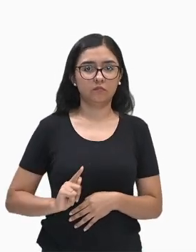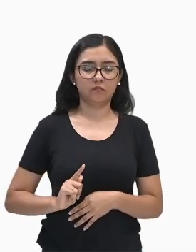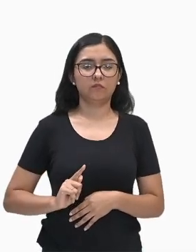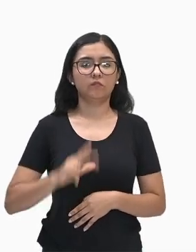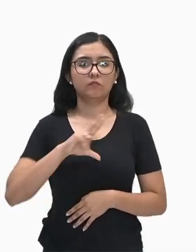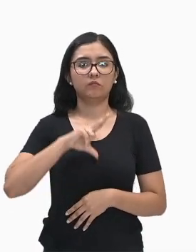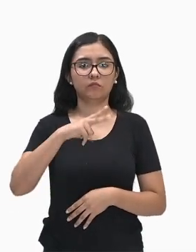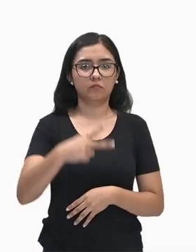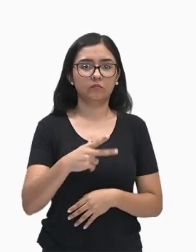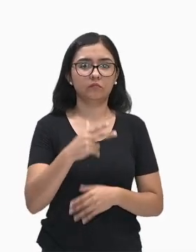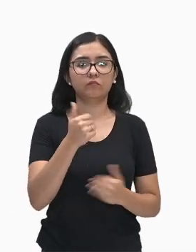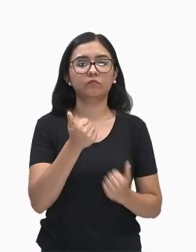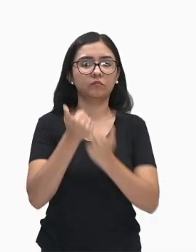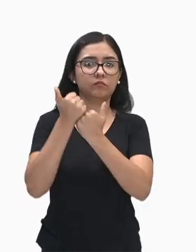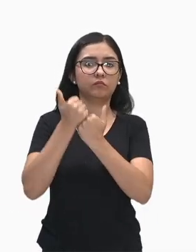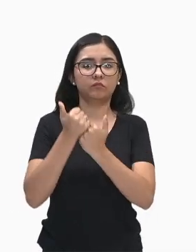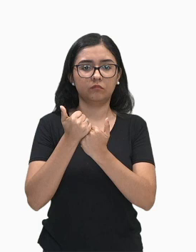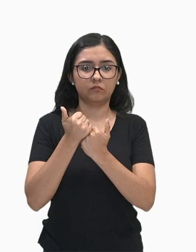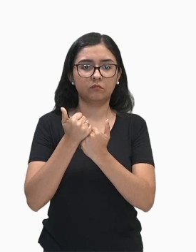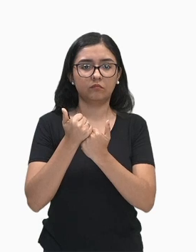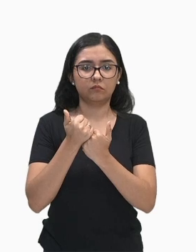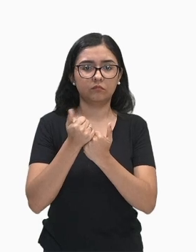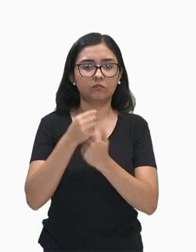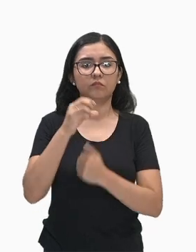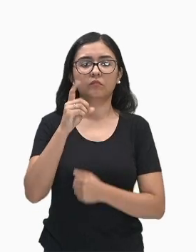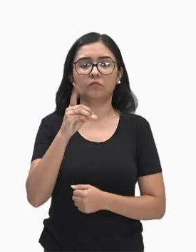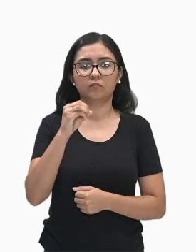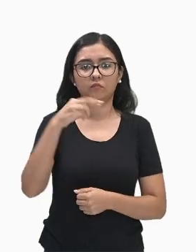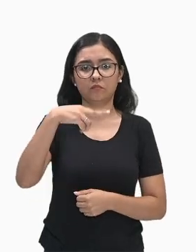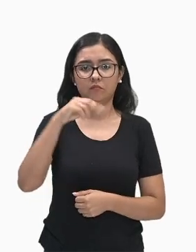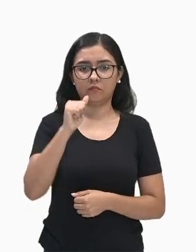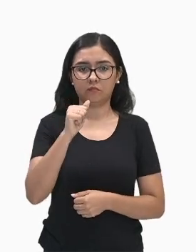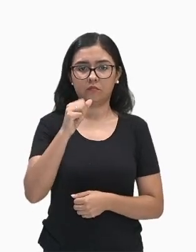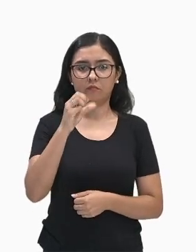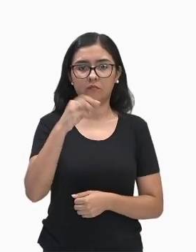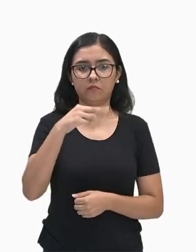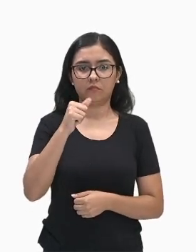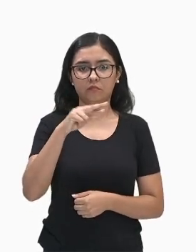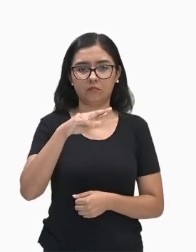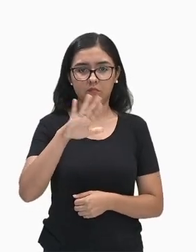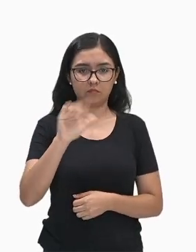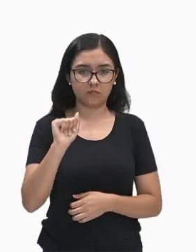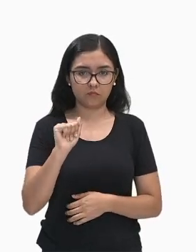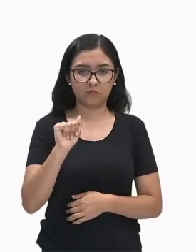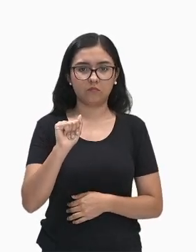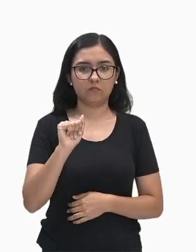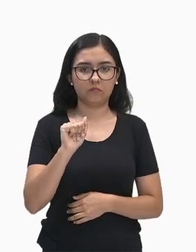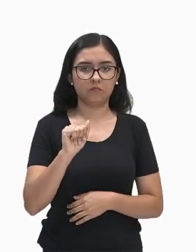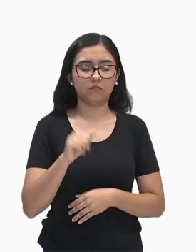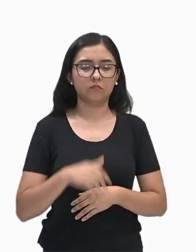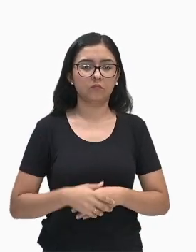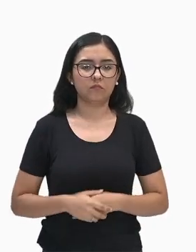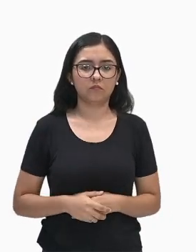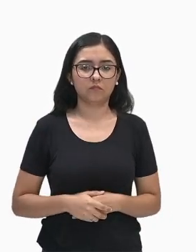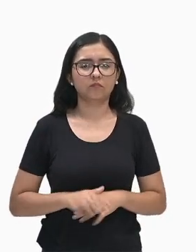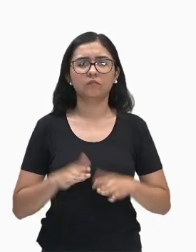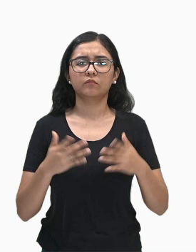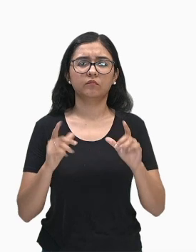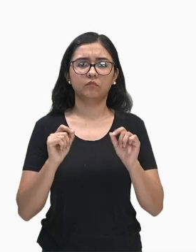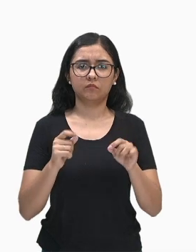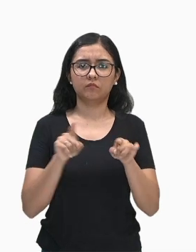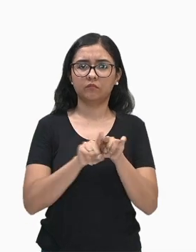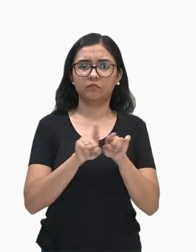I, conhecida como a Louca, fez um jogo duplo, o que desagradou